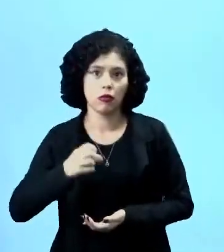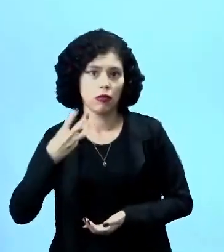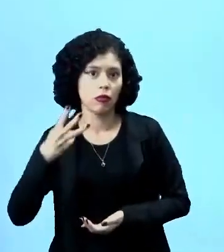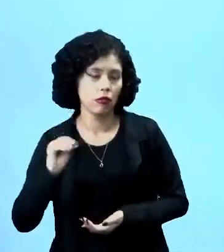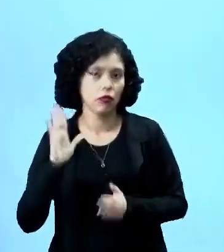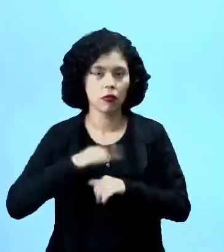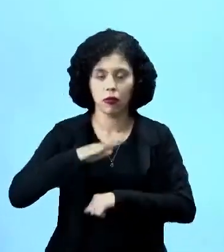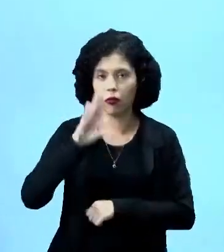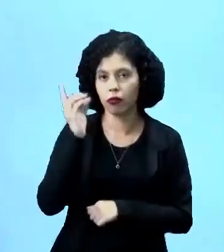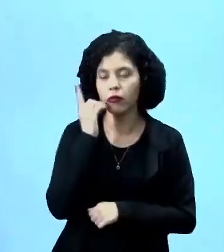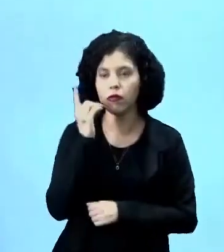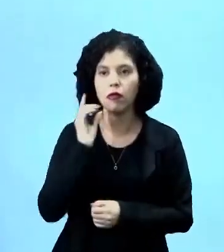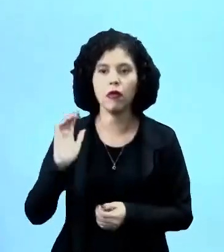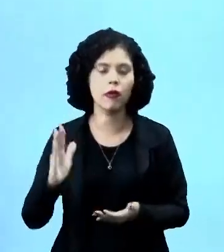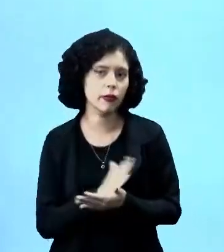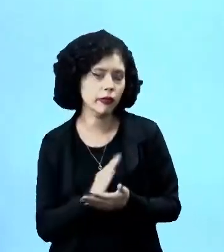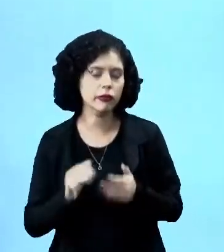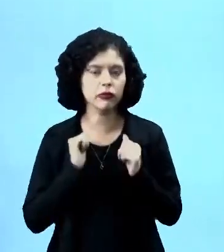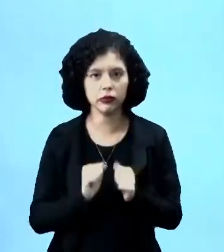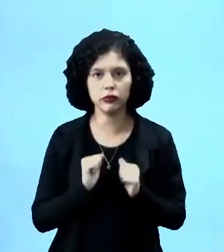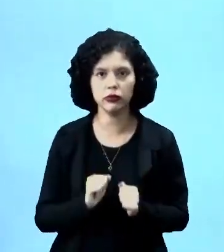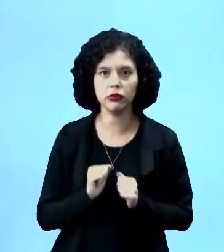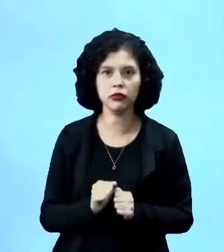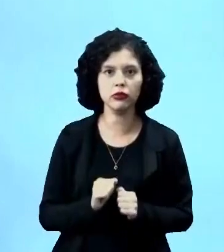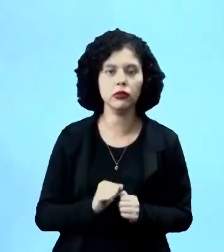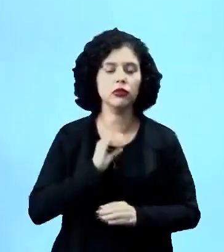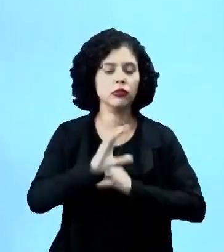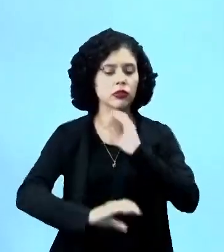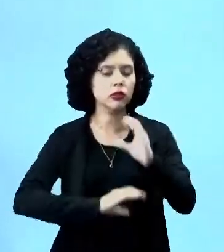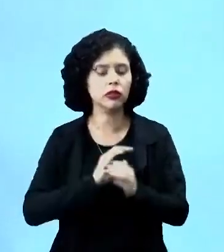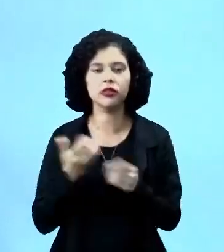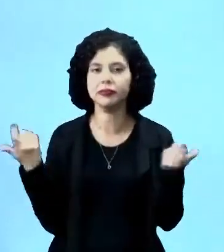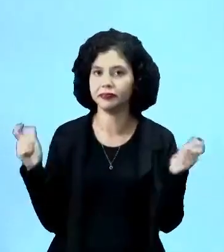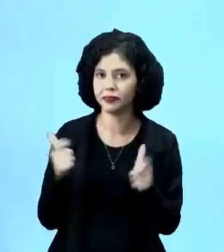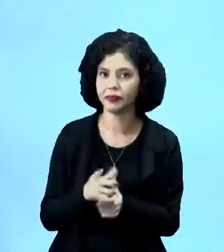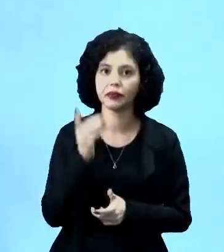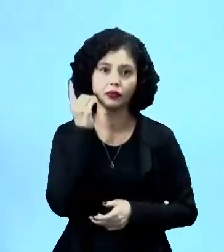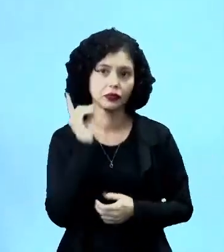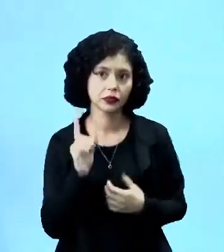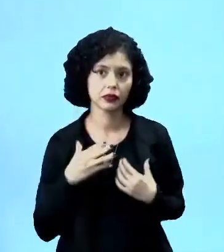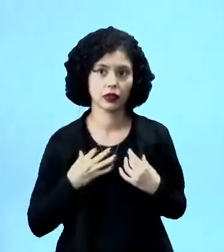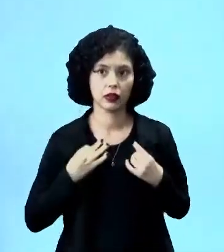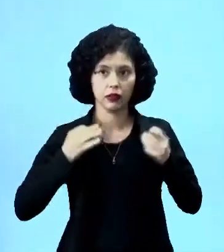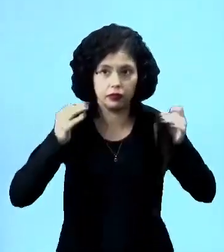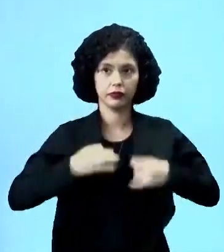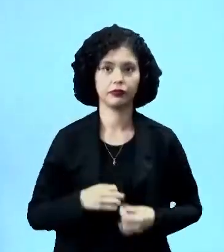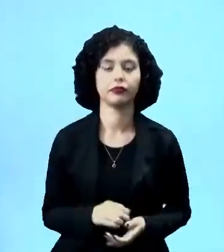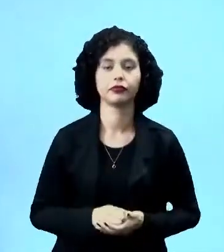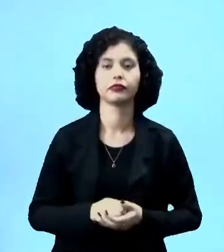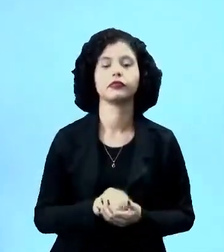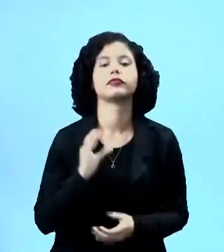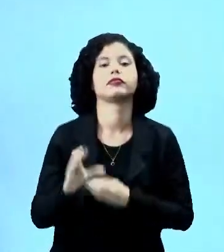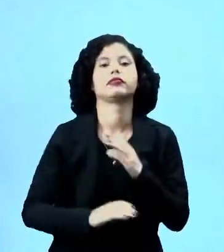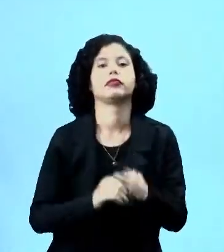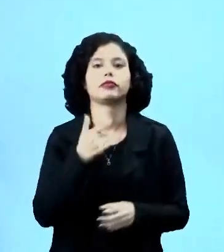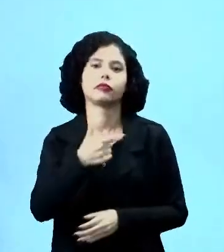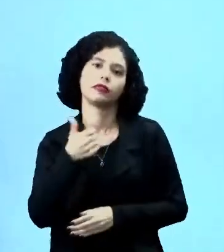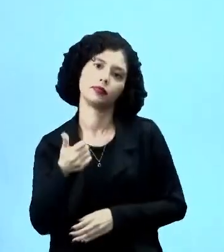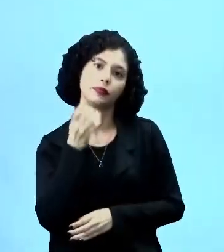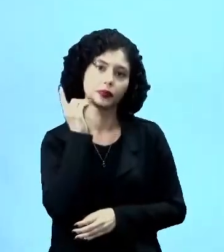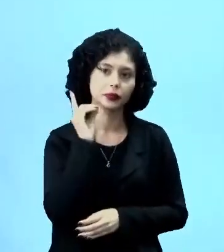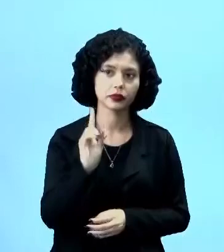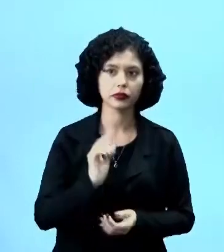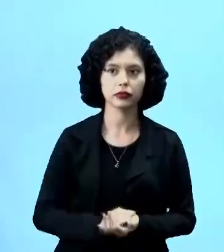30 ou mais dias e algumas podem ter esse ciclo menstrual com menos Dias existem mulheres que tem um ciclo de até 21